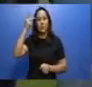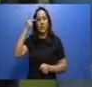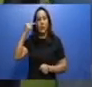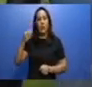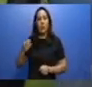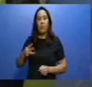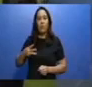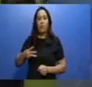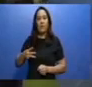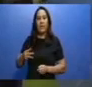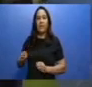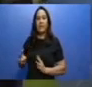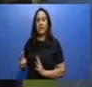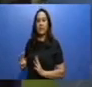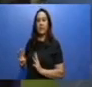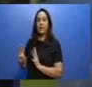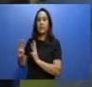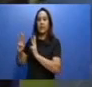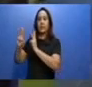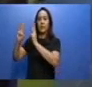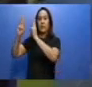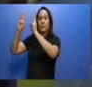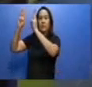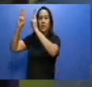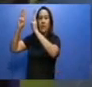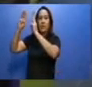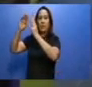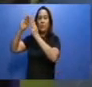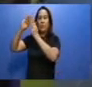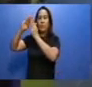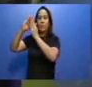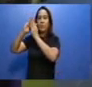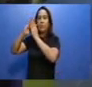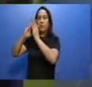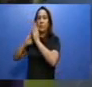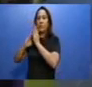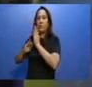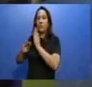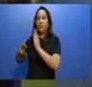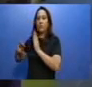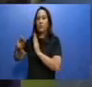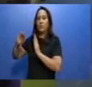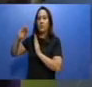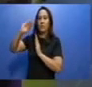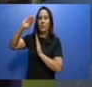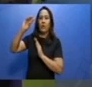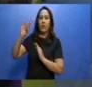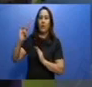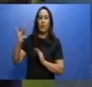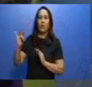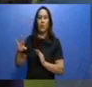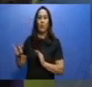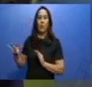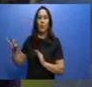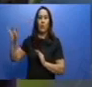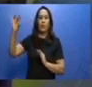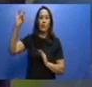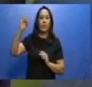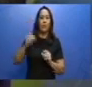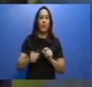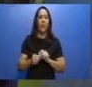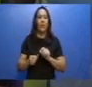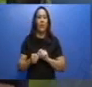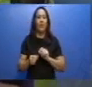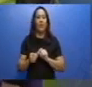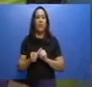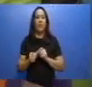altura. Olha o que ele fez, gente. Isso aqui são pastilhas que ele foi colando e formando o